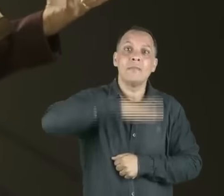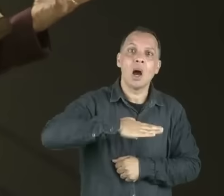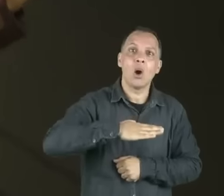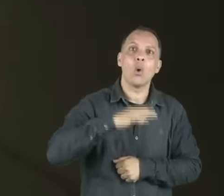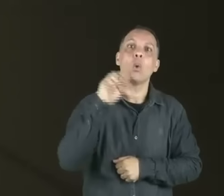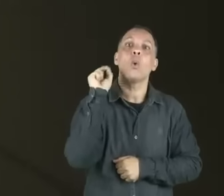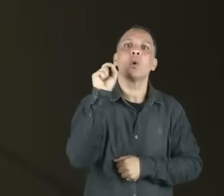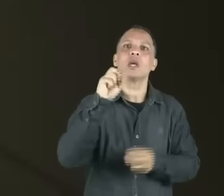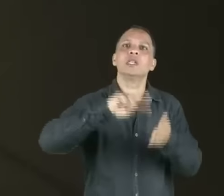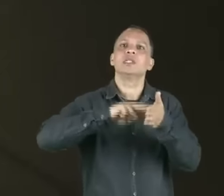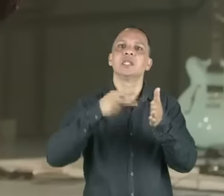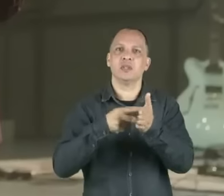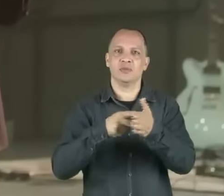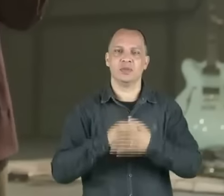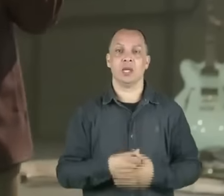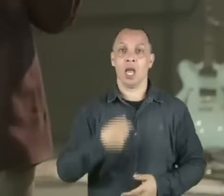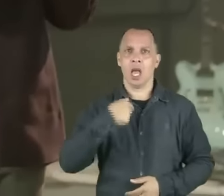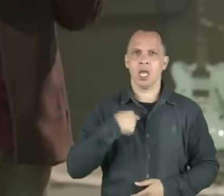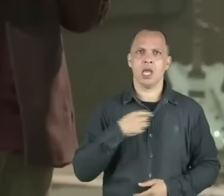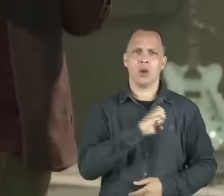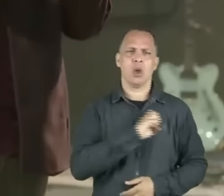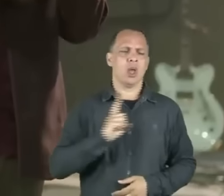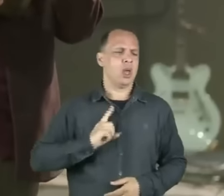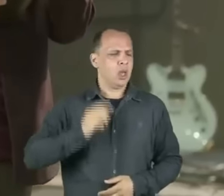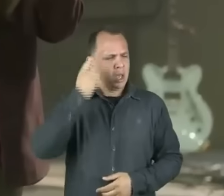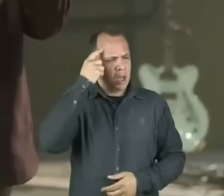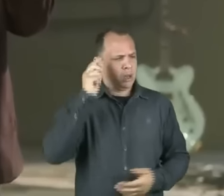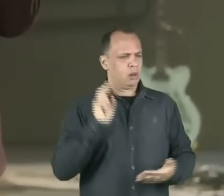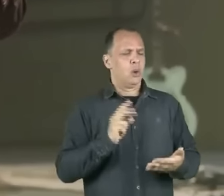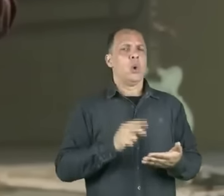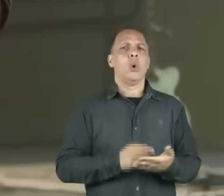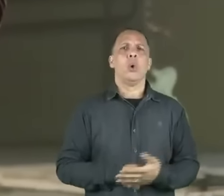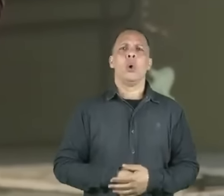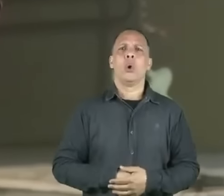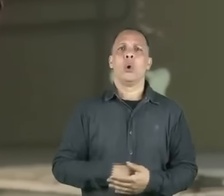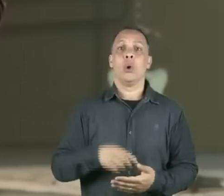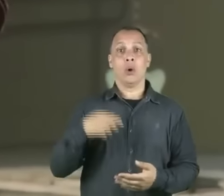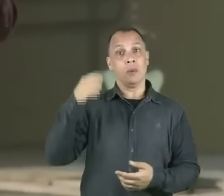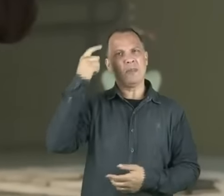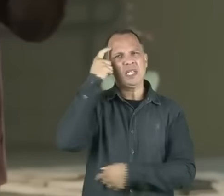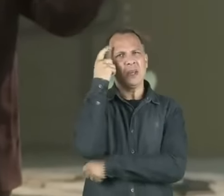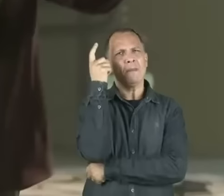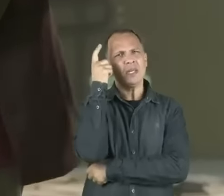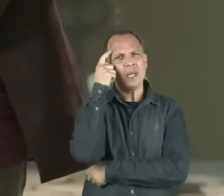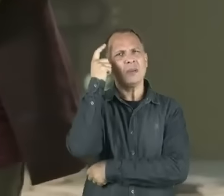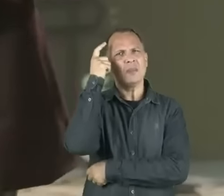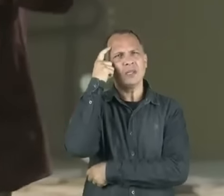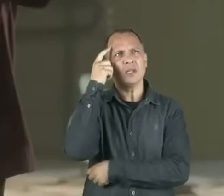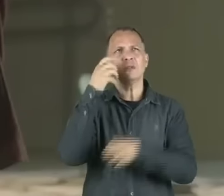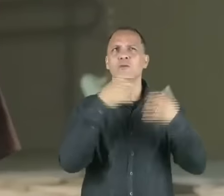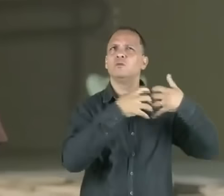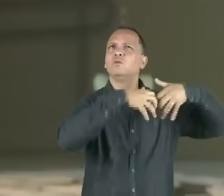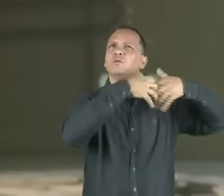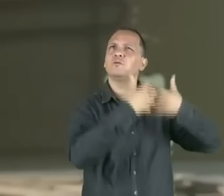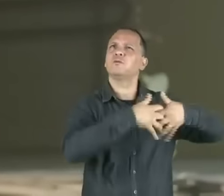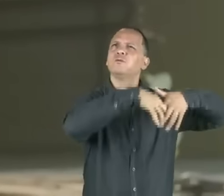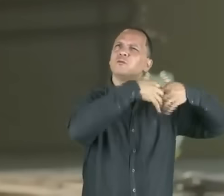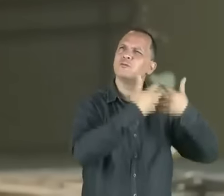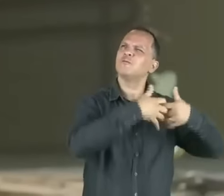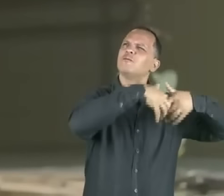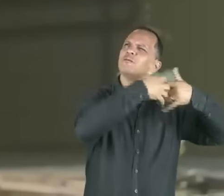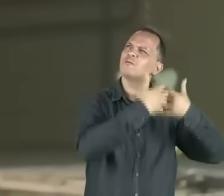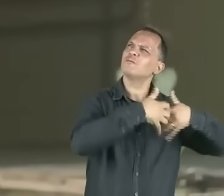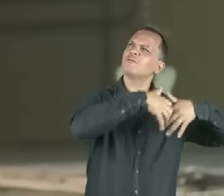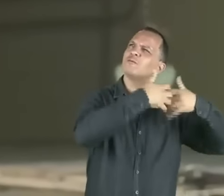mal eu me pus a perguntar que que dia é esse que é o dia mal que a gente convive com o mal todos os